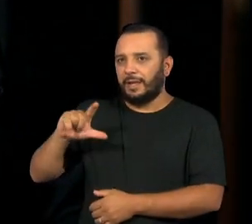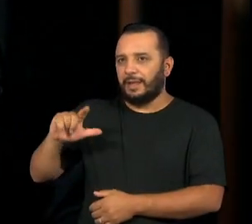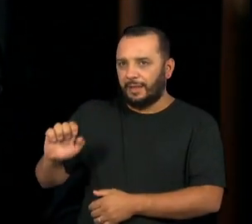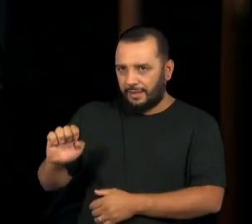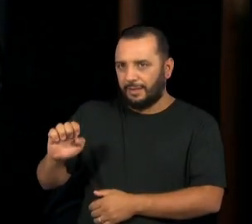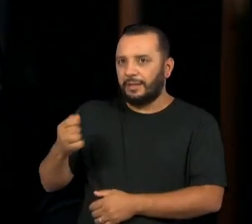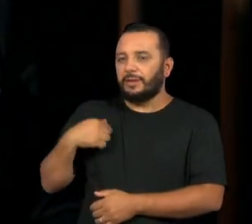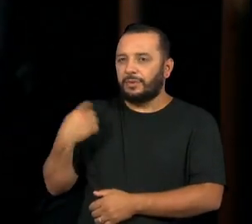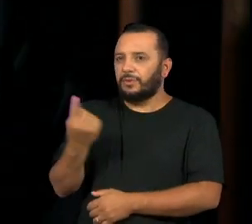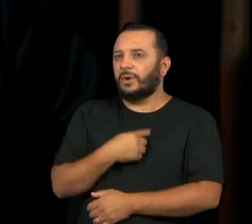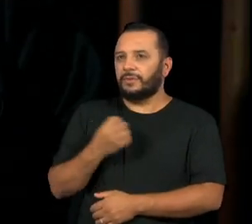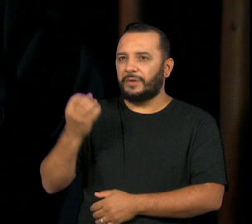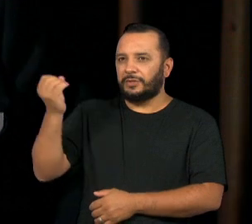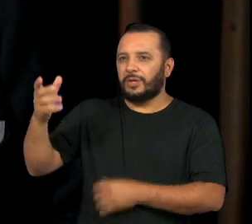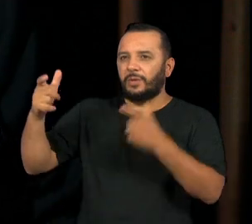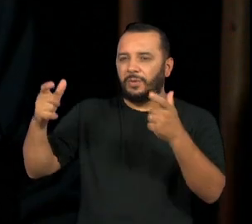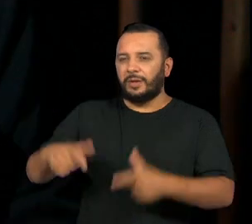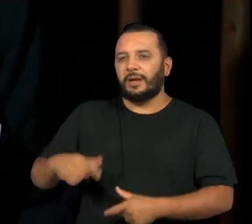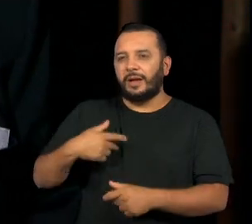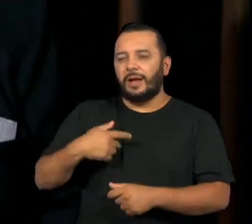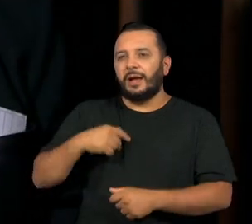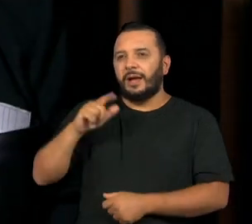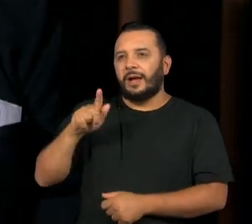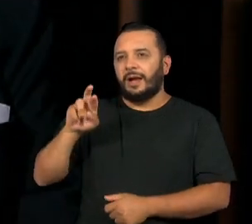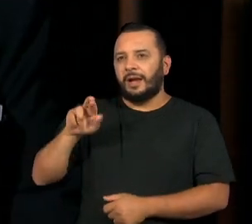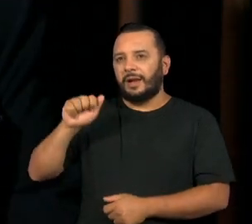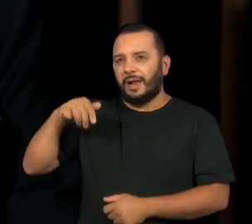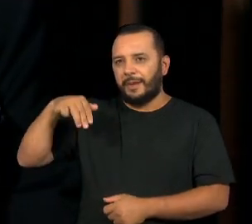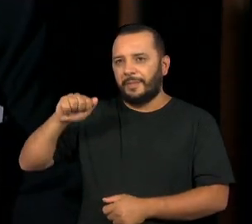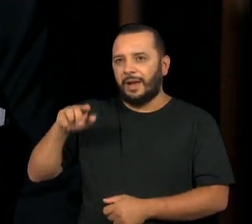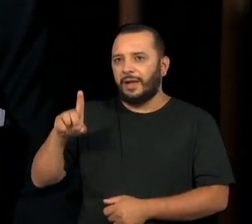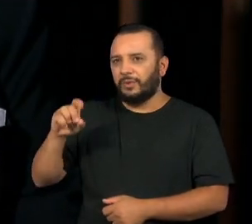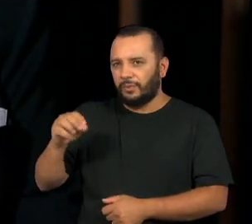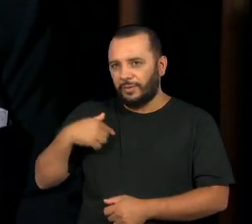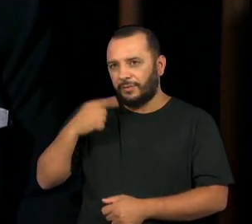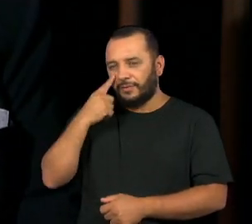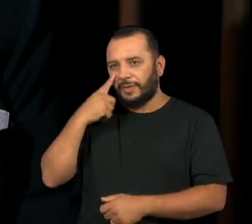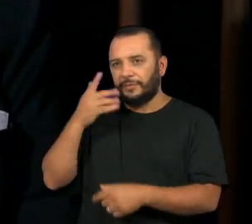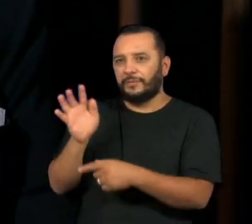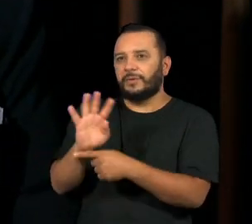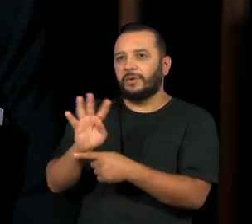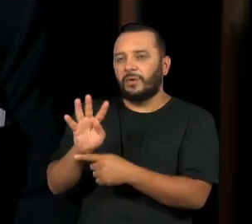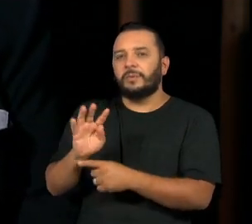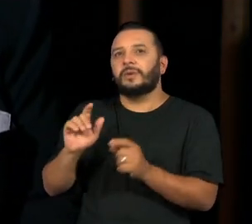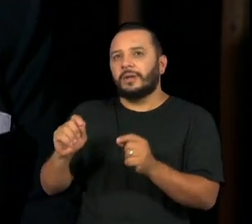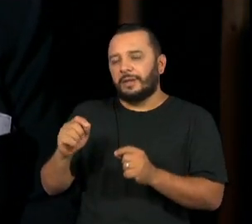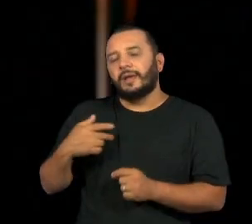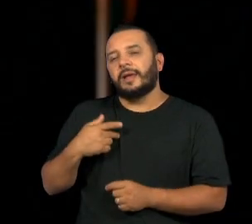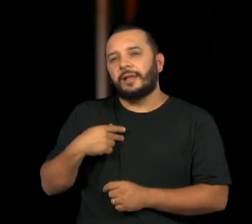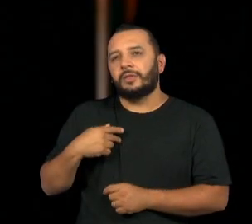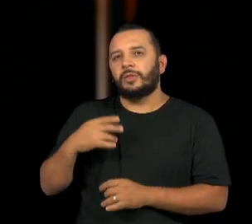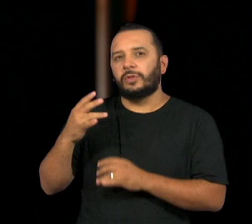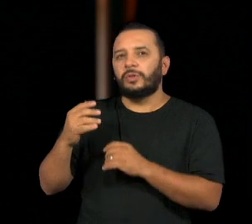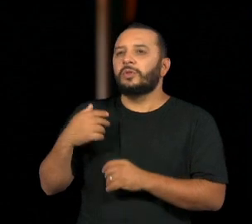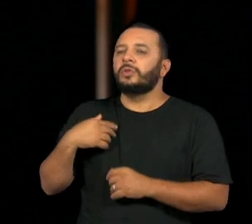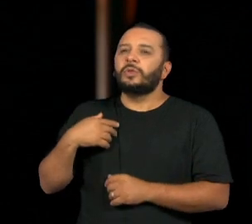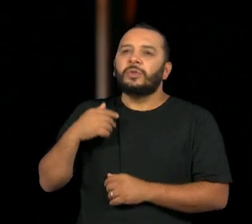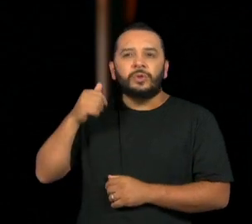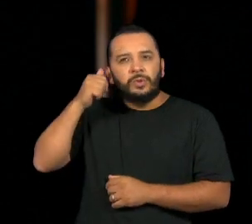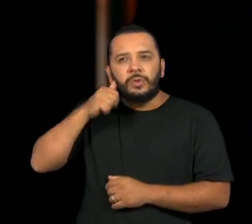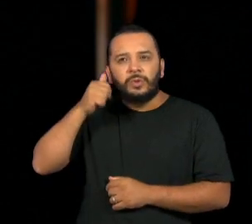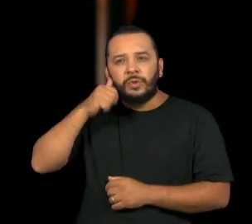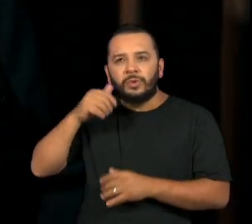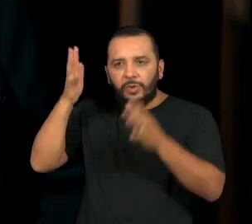Gramado, assistindo um filme em Gramado, chamava O Filho da Noiva. Você já assistiu esse filme? Não. É um filme argentino